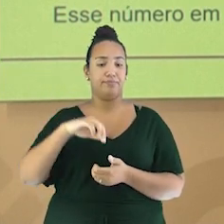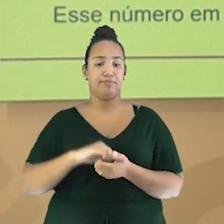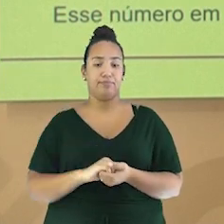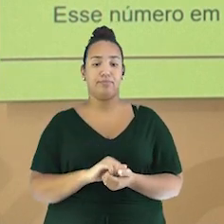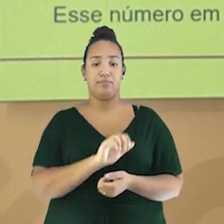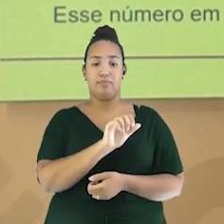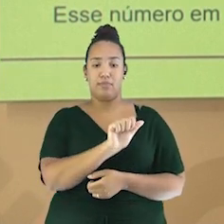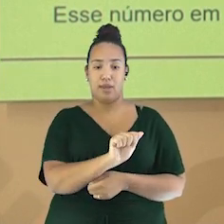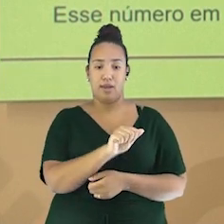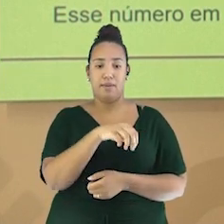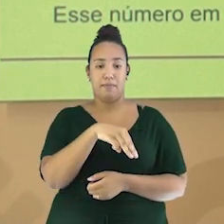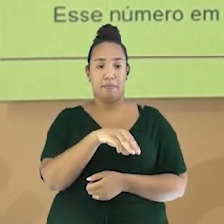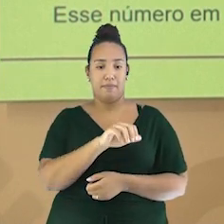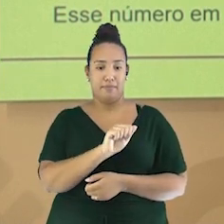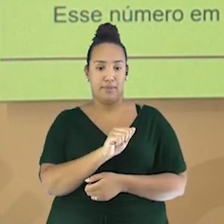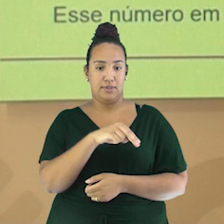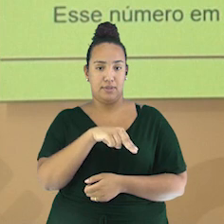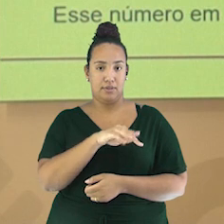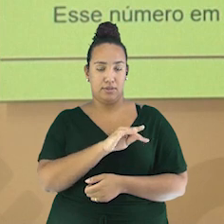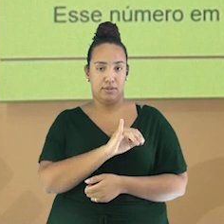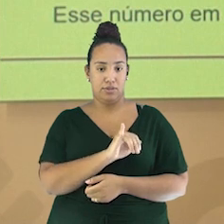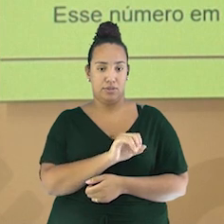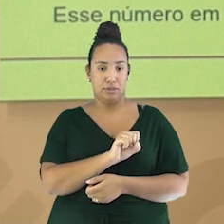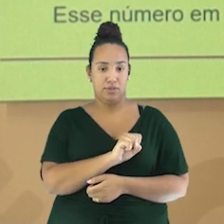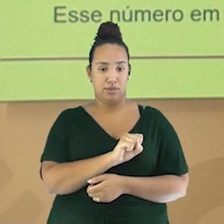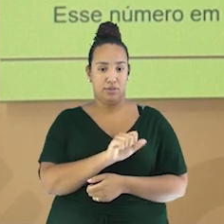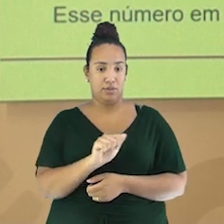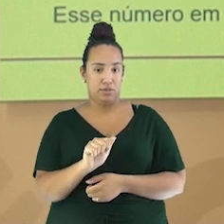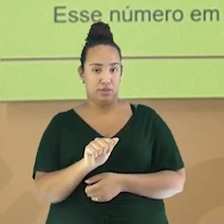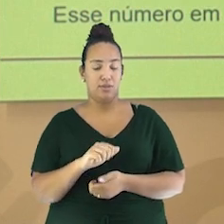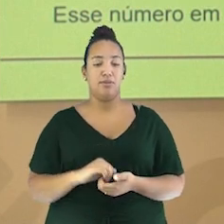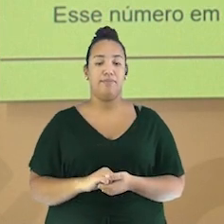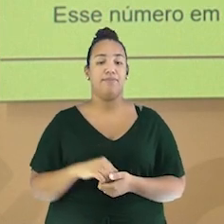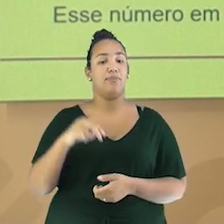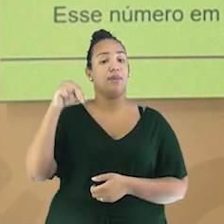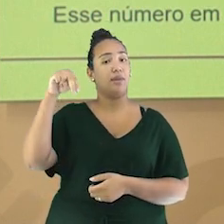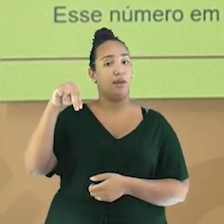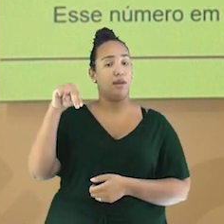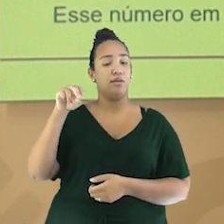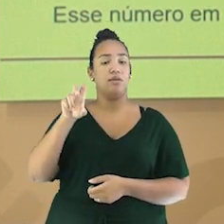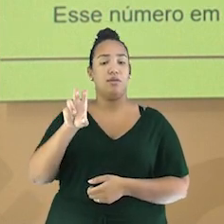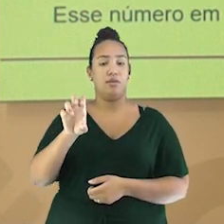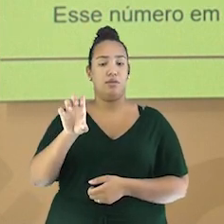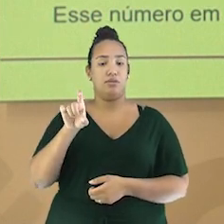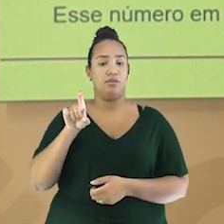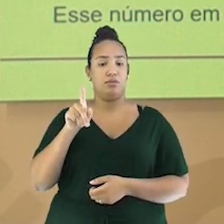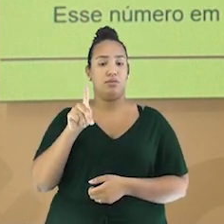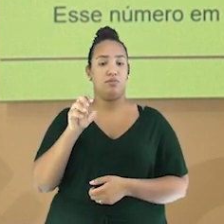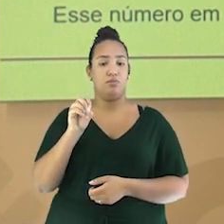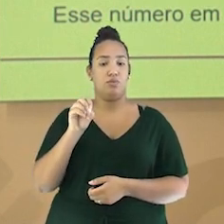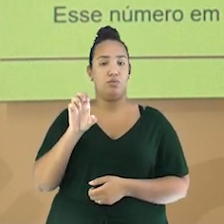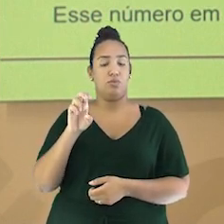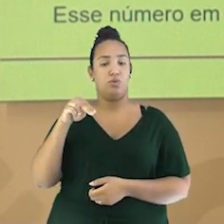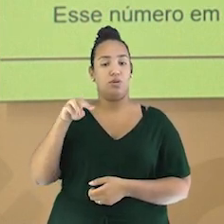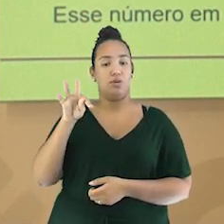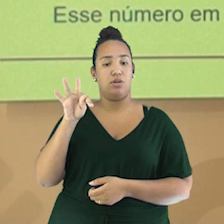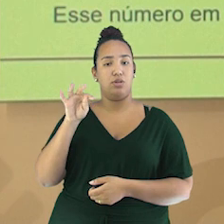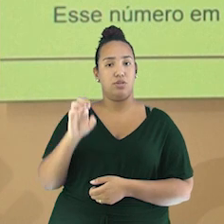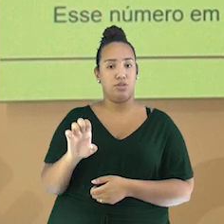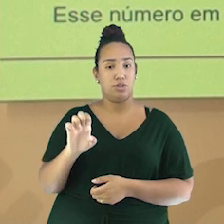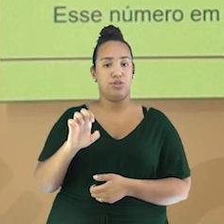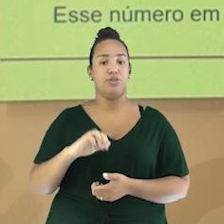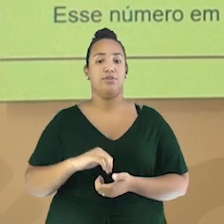de mantissa ou coeficiente e n é chamado de expoente ou ordem de grandeza.